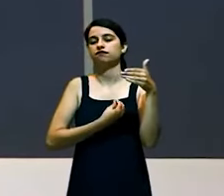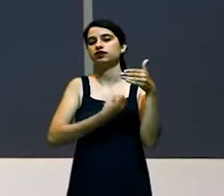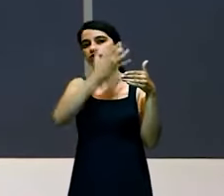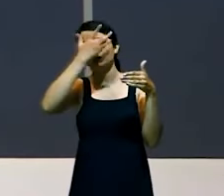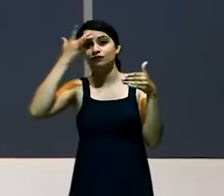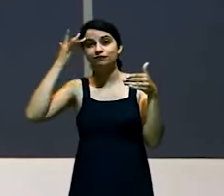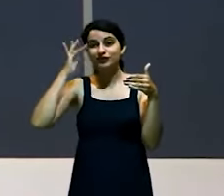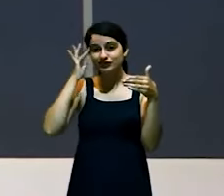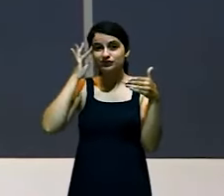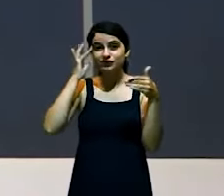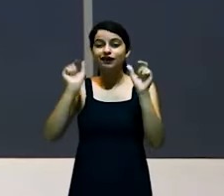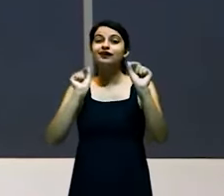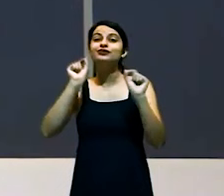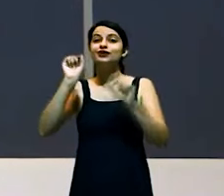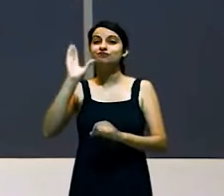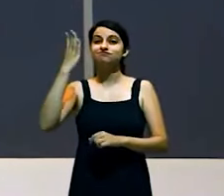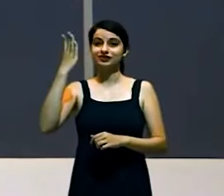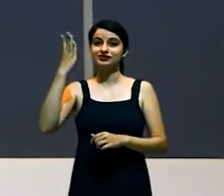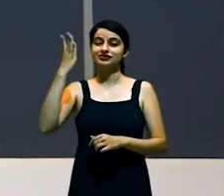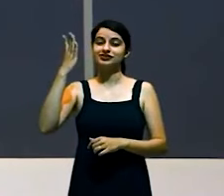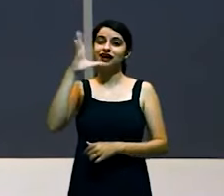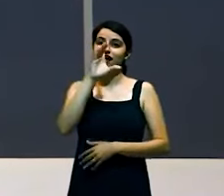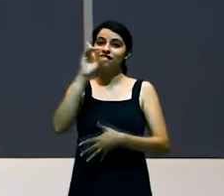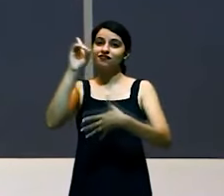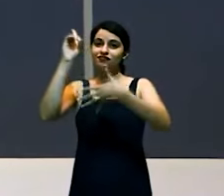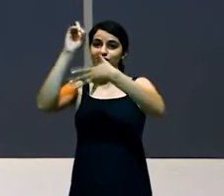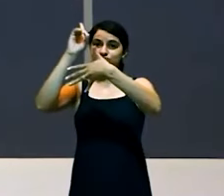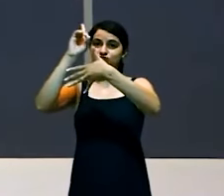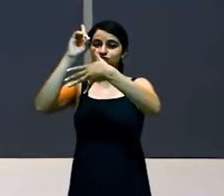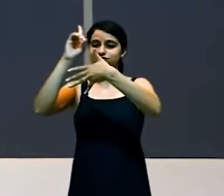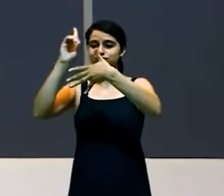e desse jeito as coisas não vão dar certo,